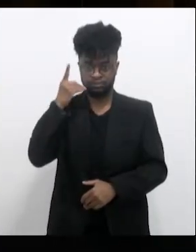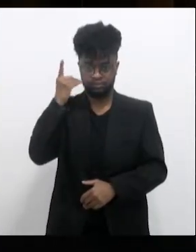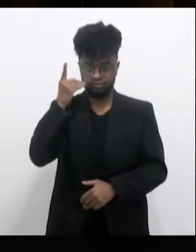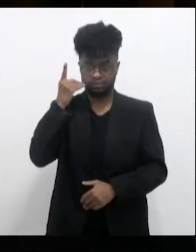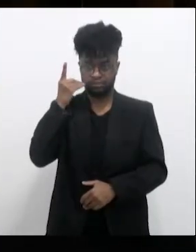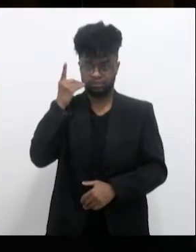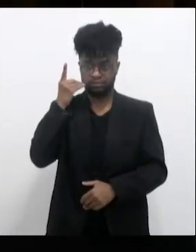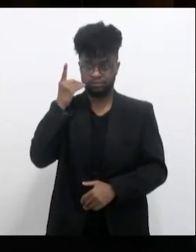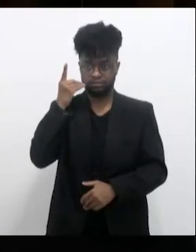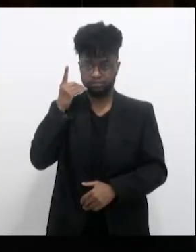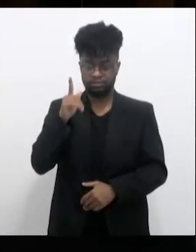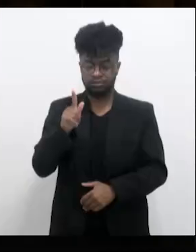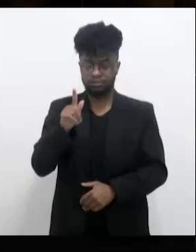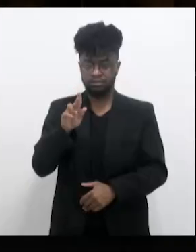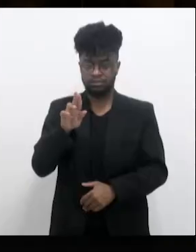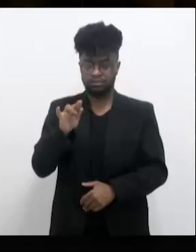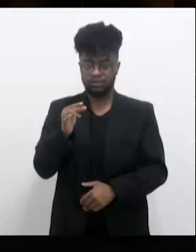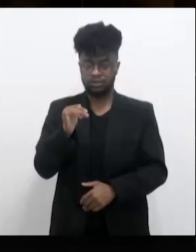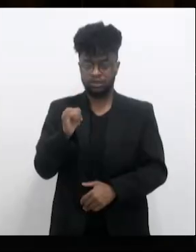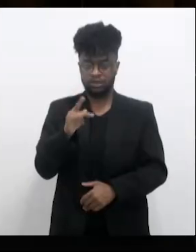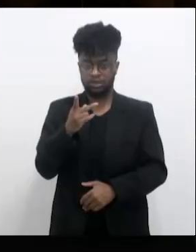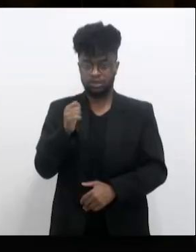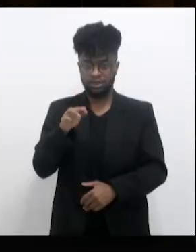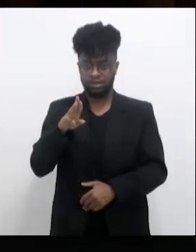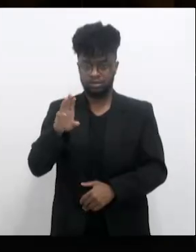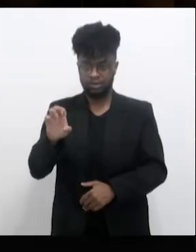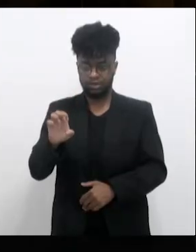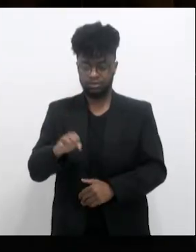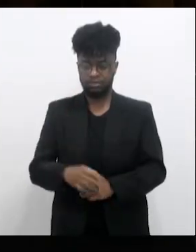deputado Guilherme Delaroy,